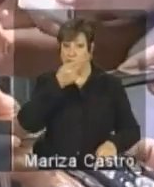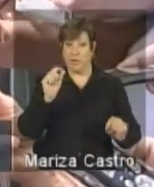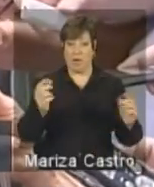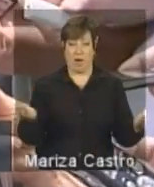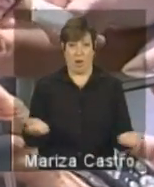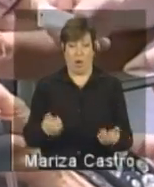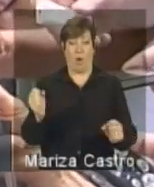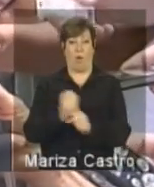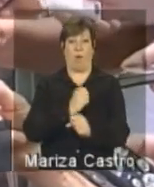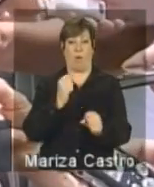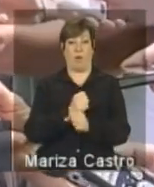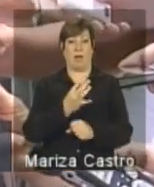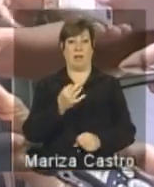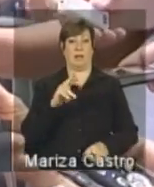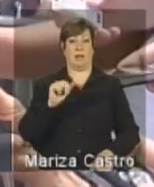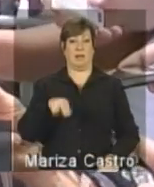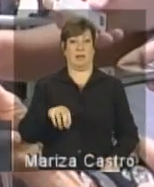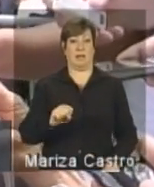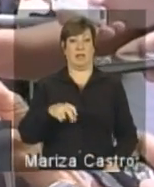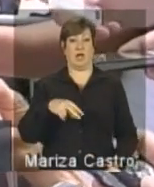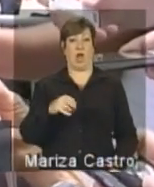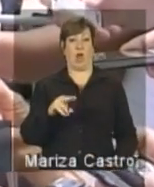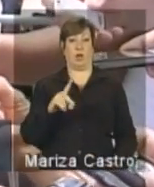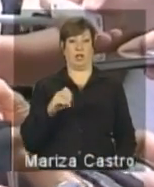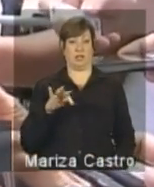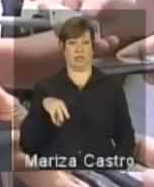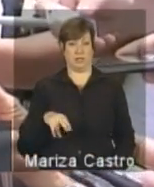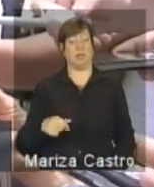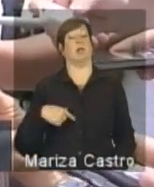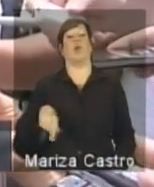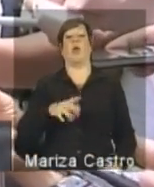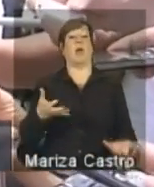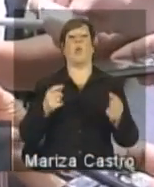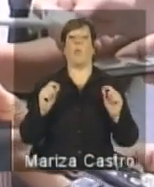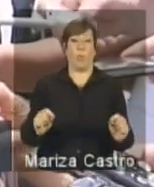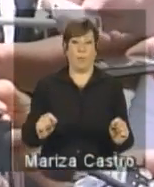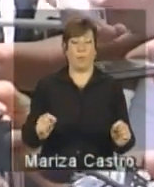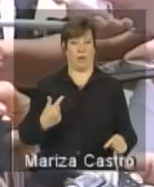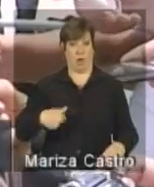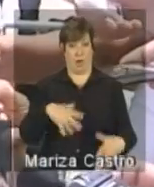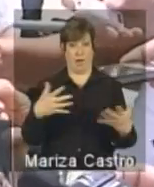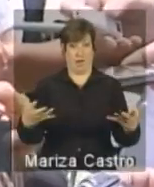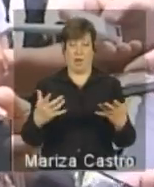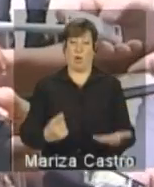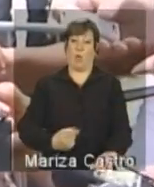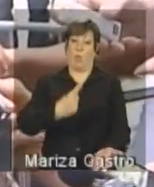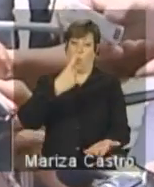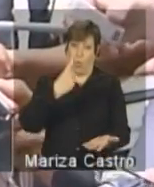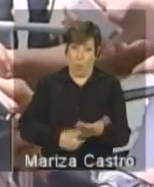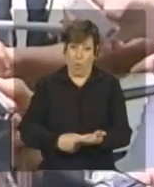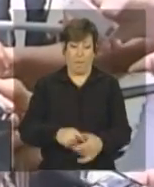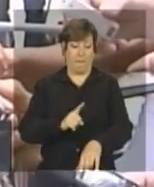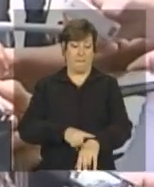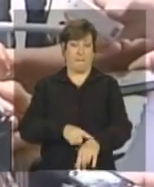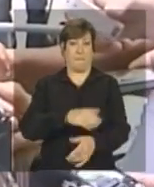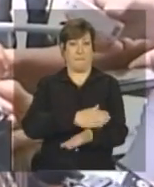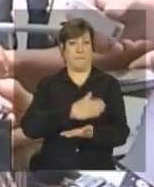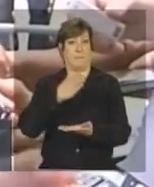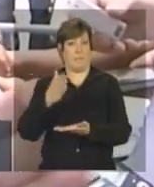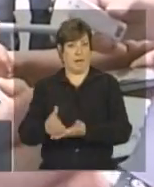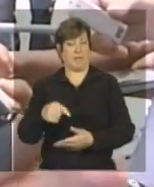da Transnordestina. O que é que nós queremos? Nós queremos que se cumpra os prazos da